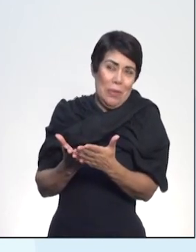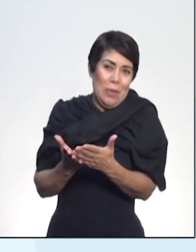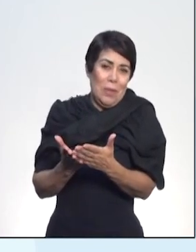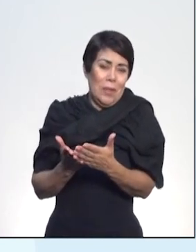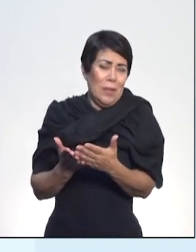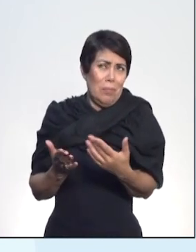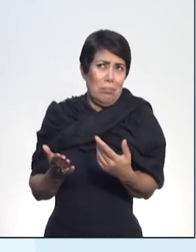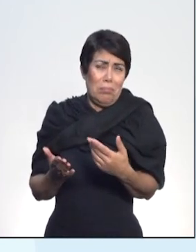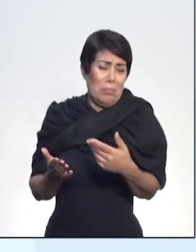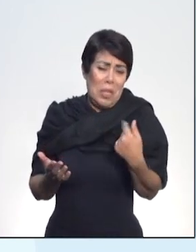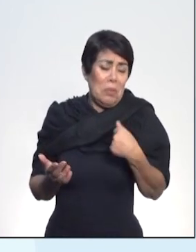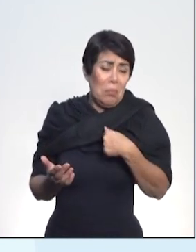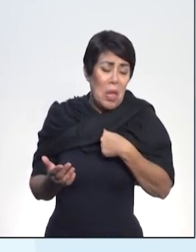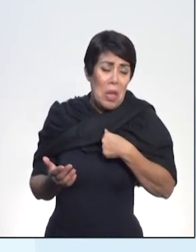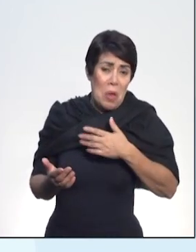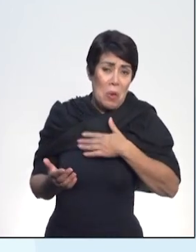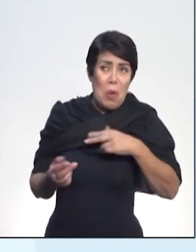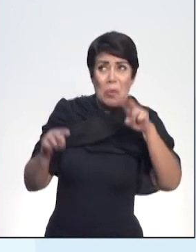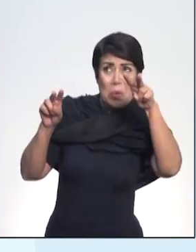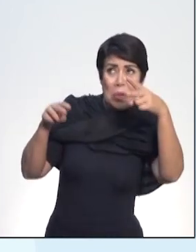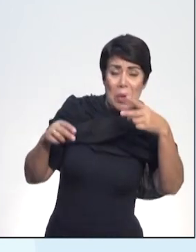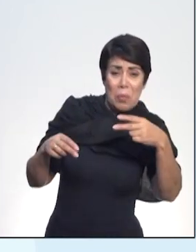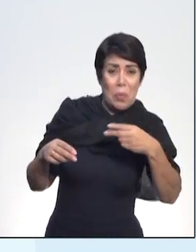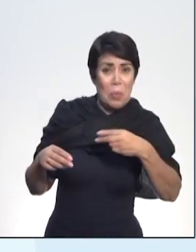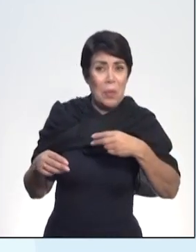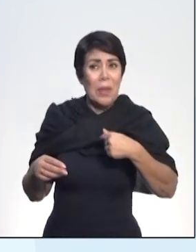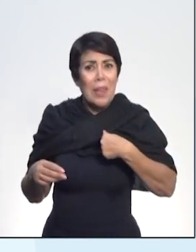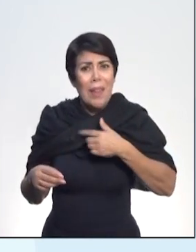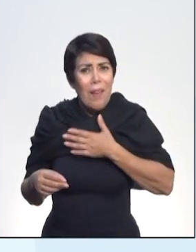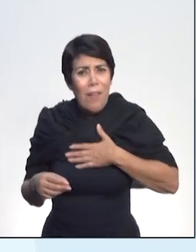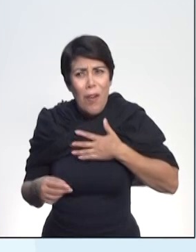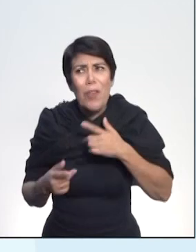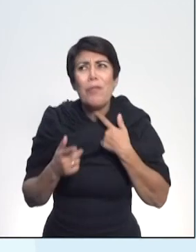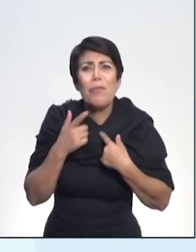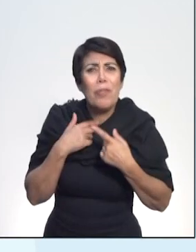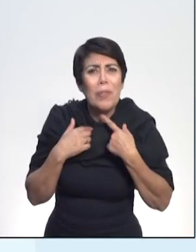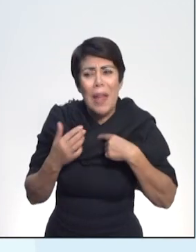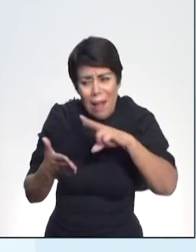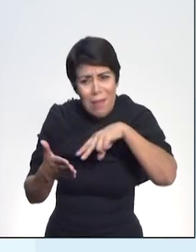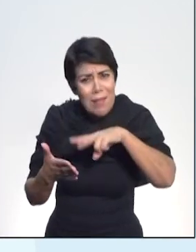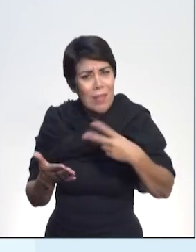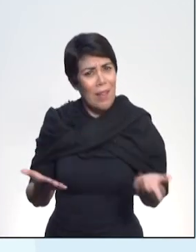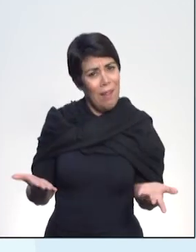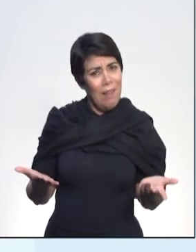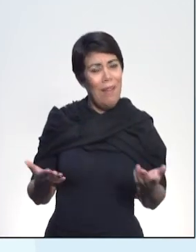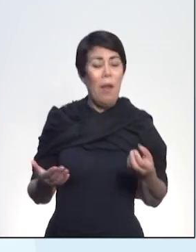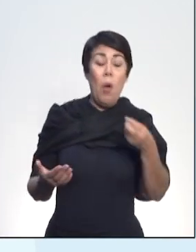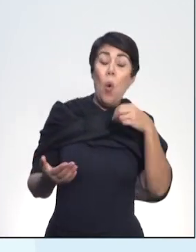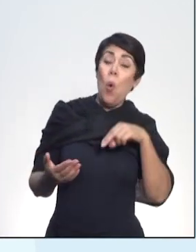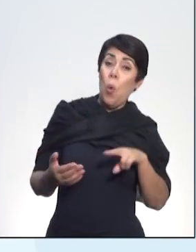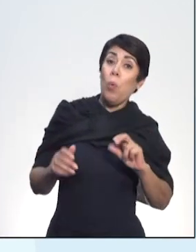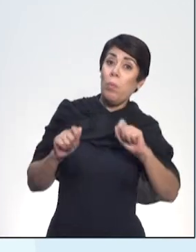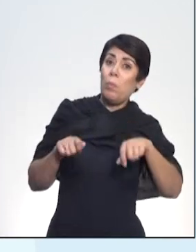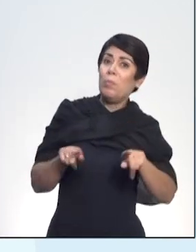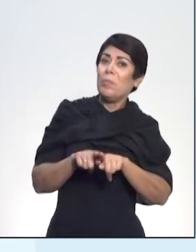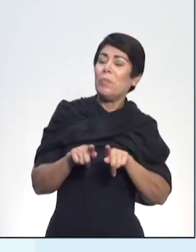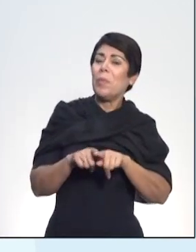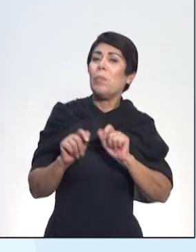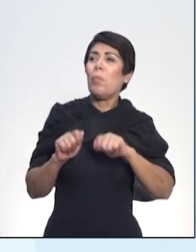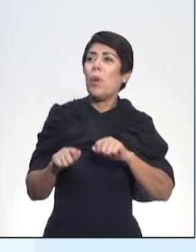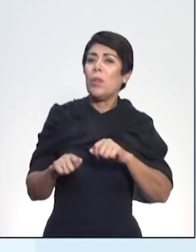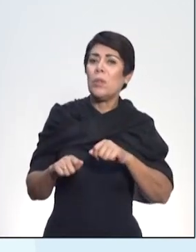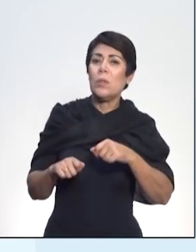eu gosto, posso selecionar o livro que eu quero, que eu tenho vontade de ler, ou que eu estou com vontade de ler, ou eu posso mesmo pegar